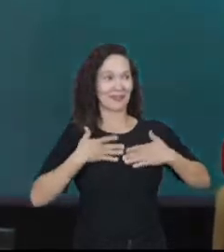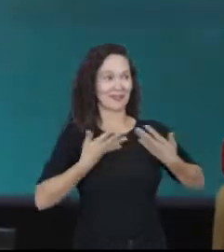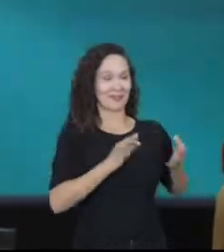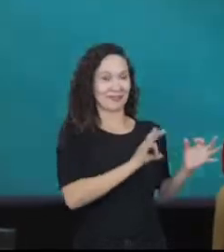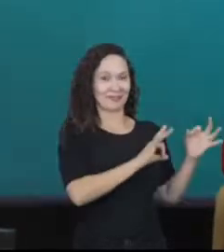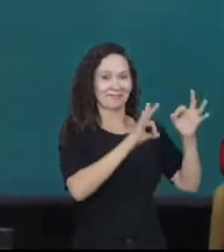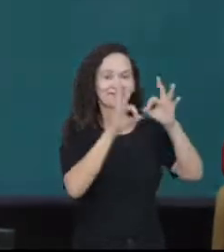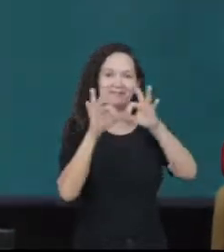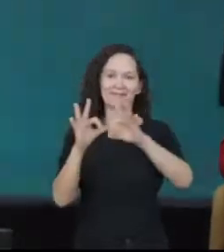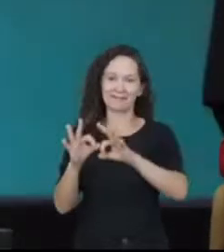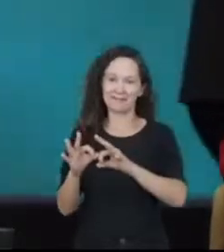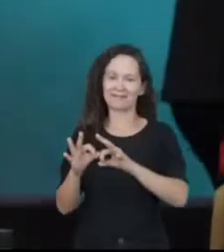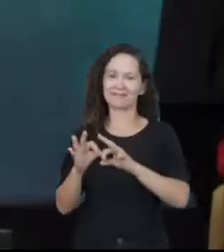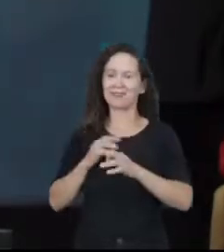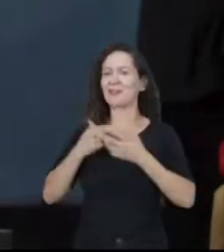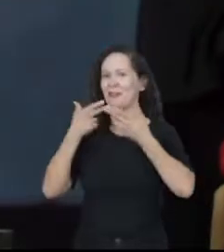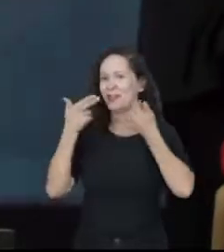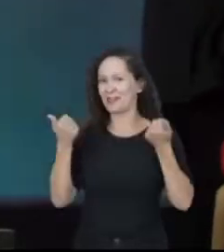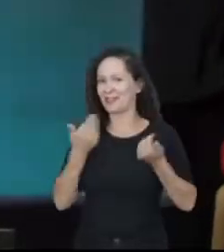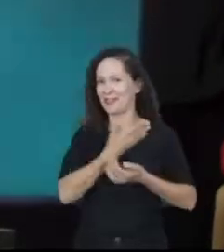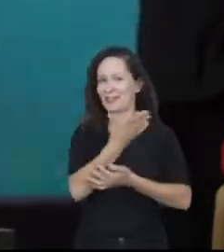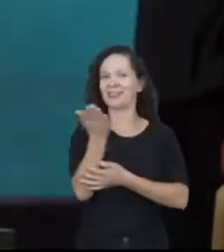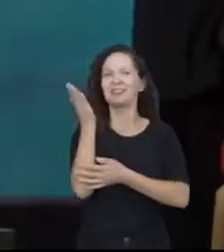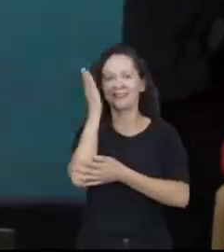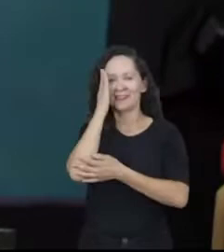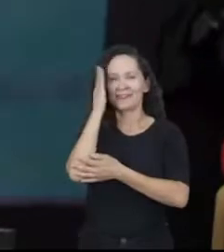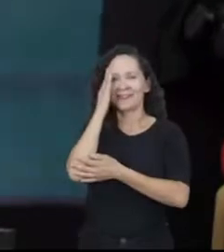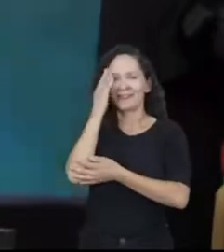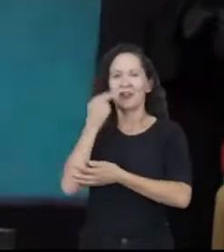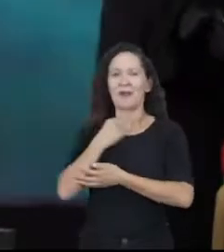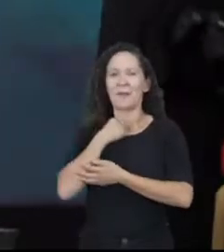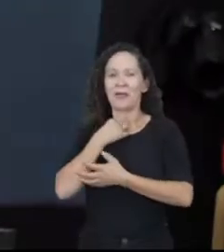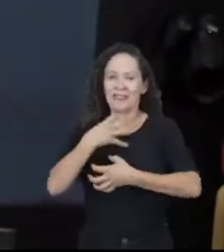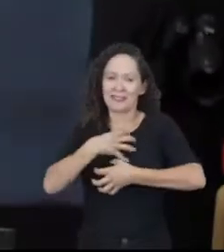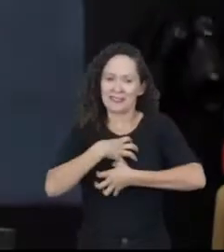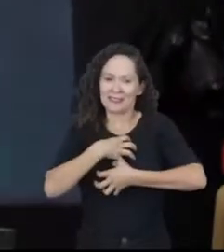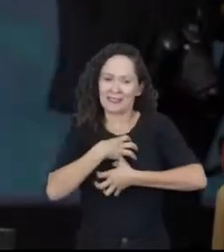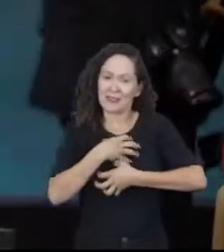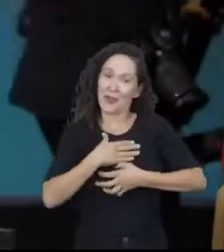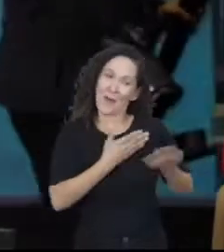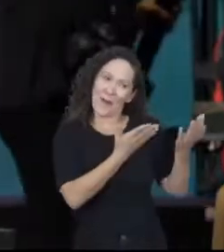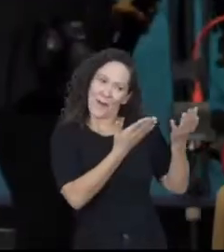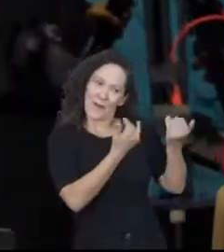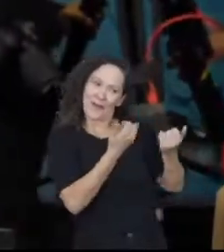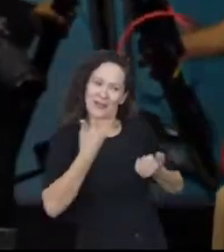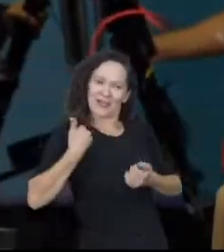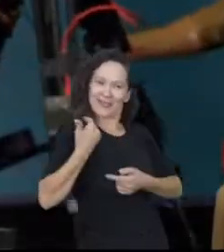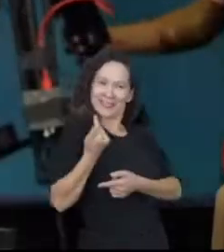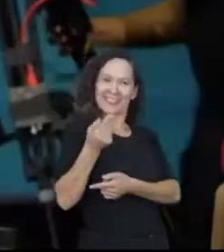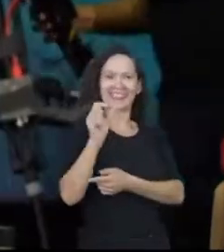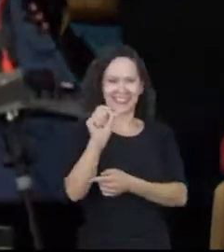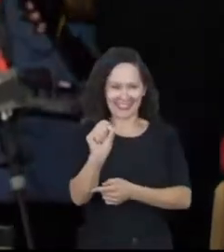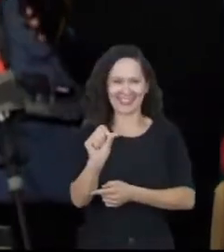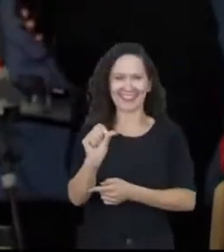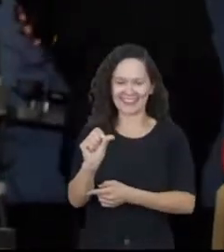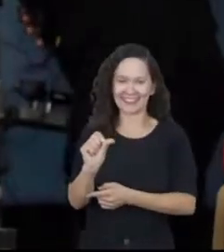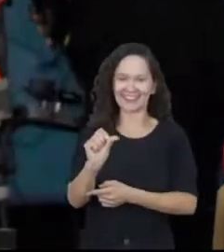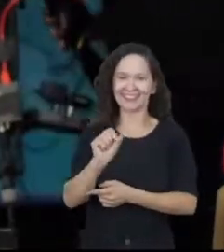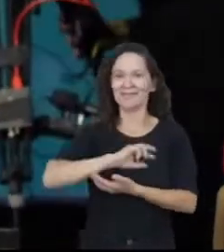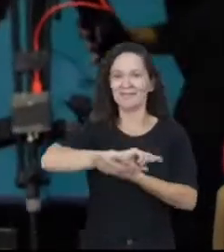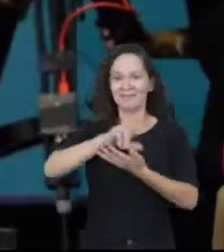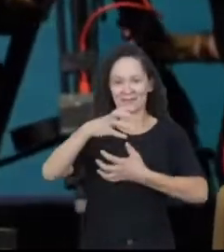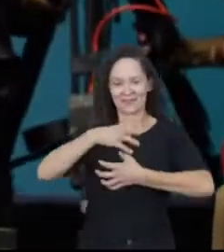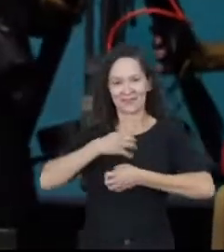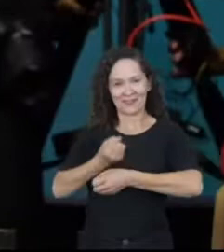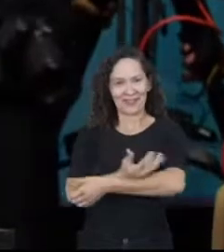e vocês sabem que vocês não podem provocar um jovem de 76 anos tantas emoções, porque,